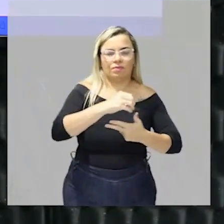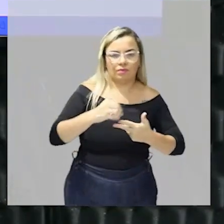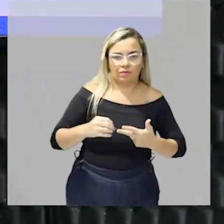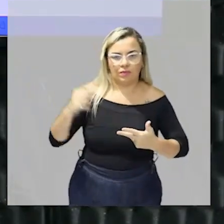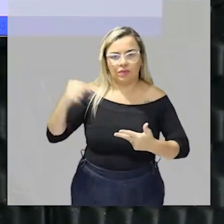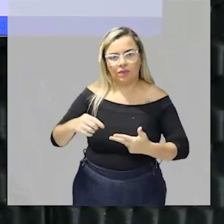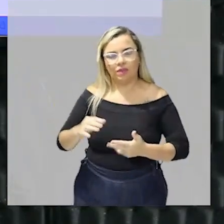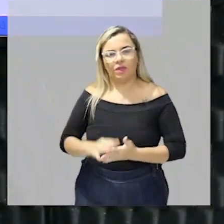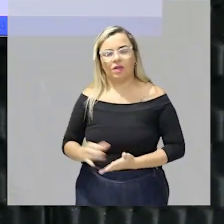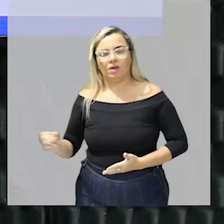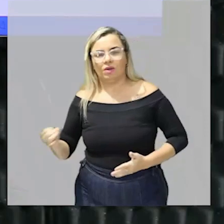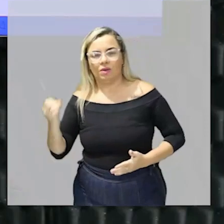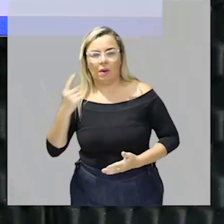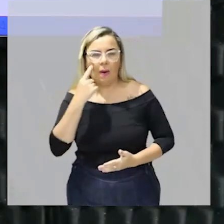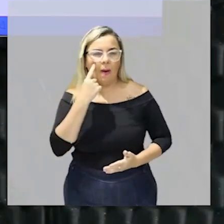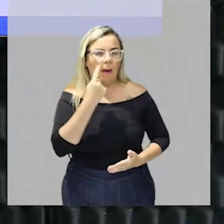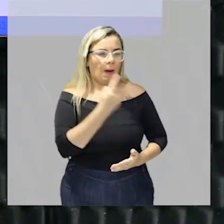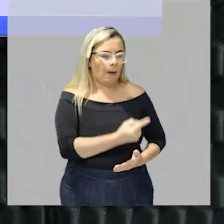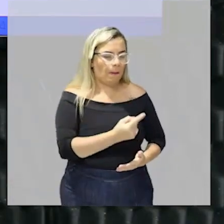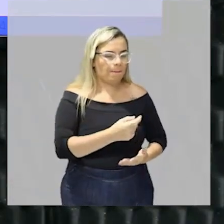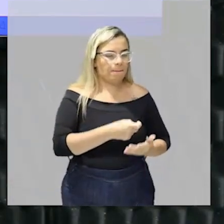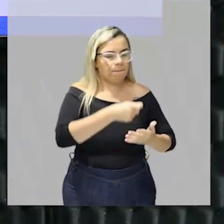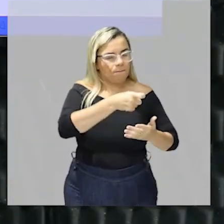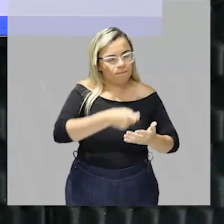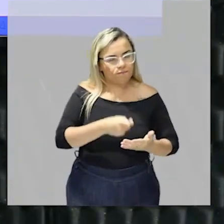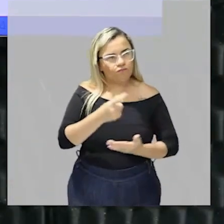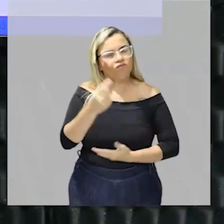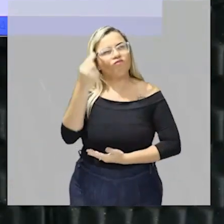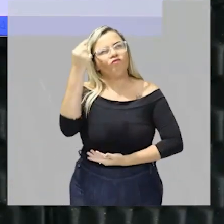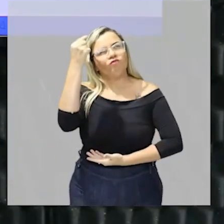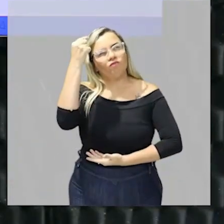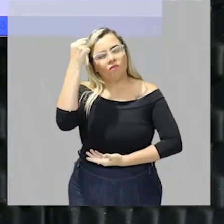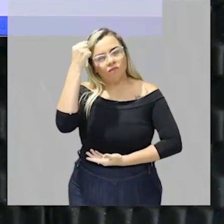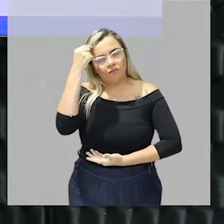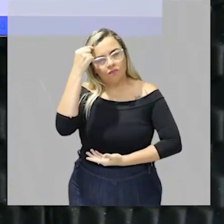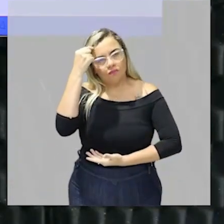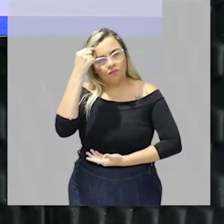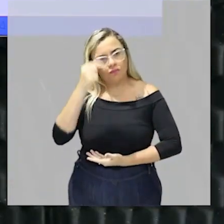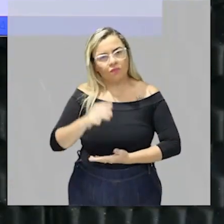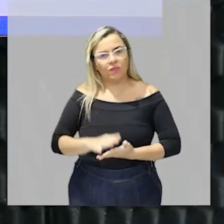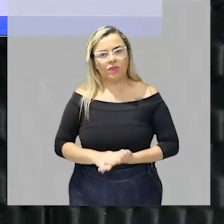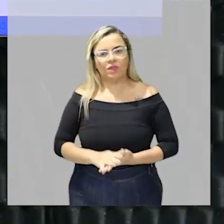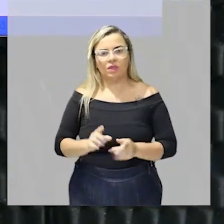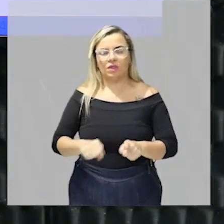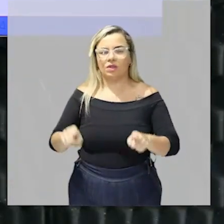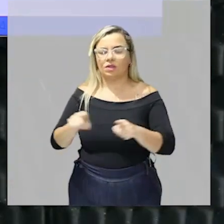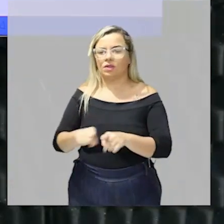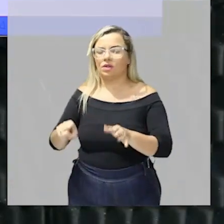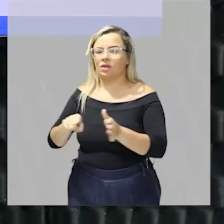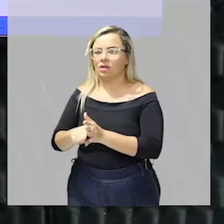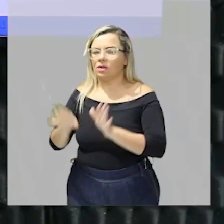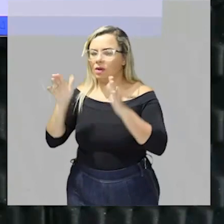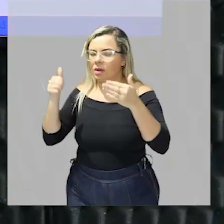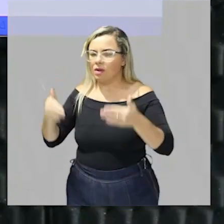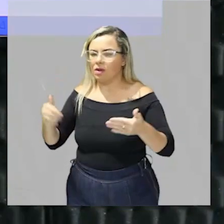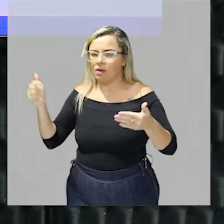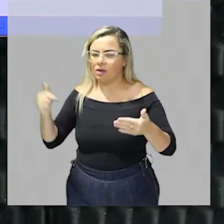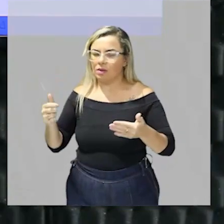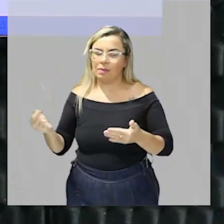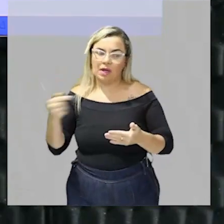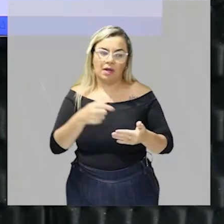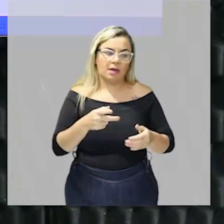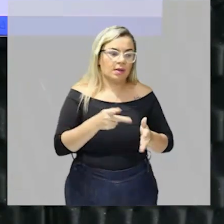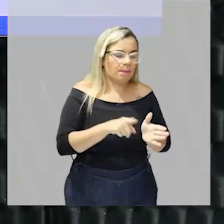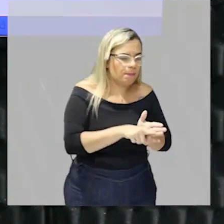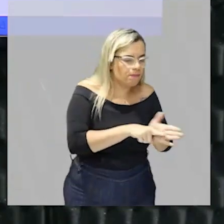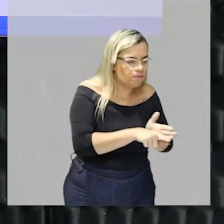muito importante você olhar para o enunciado, você pensar o enunciado, olhar para o comando com atenção para poder ir atrás da resposta.